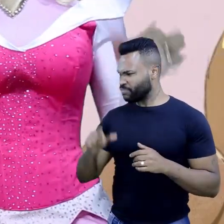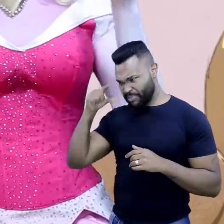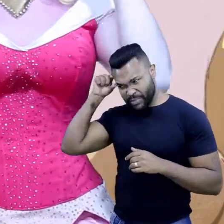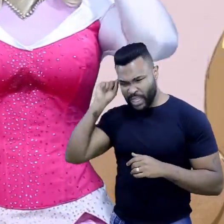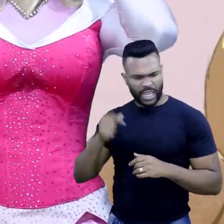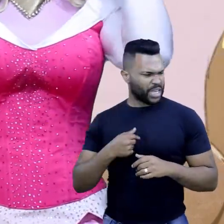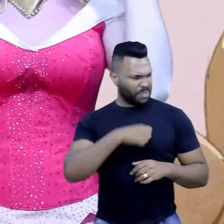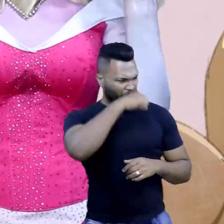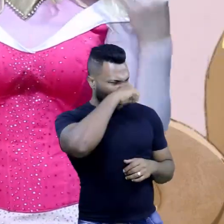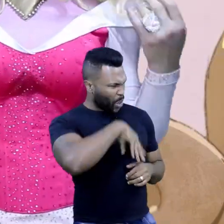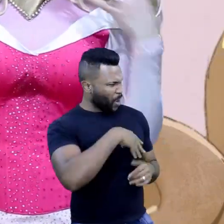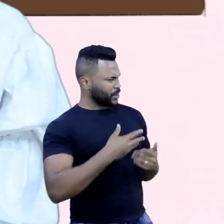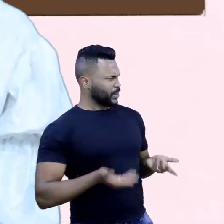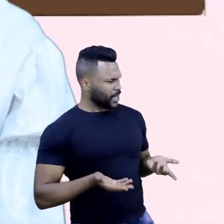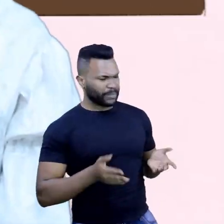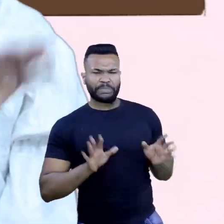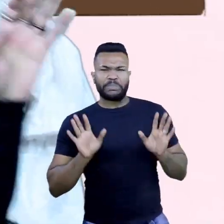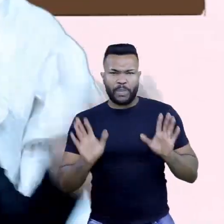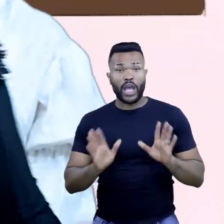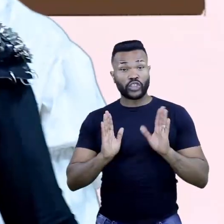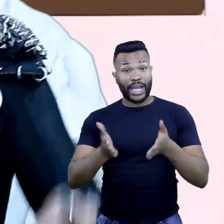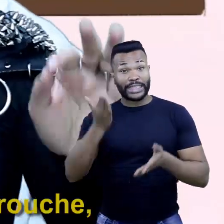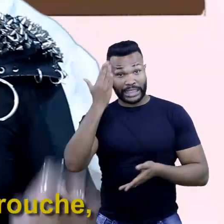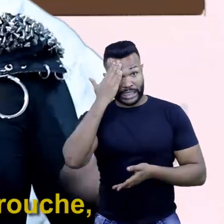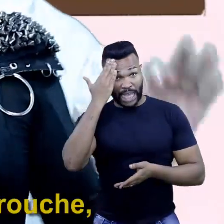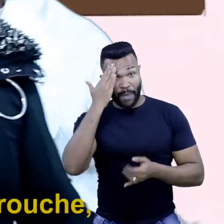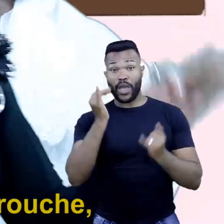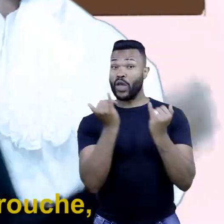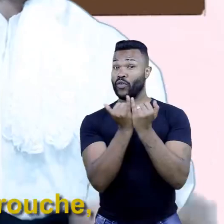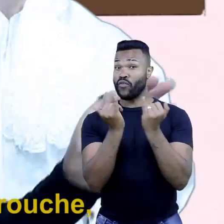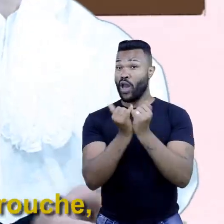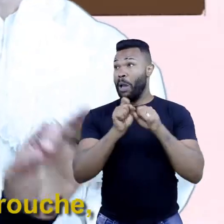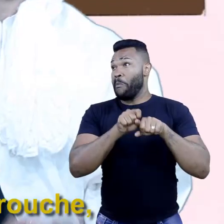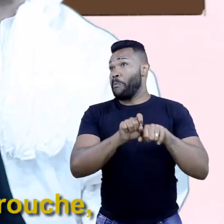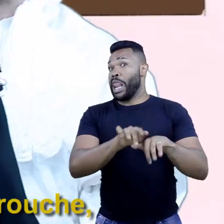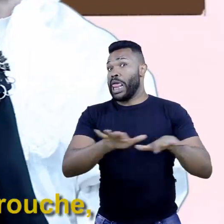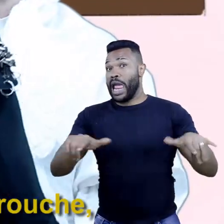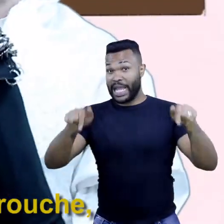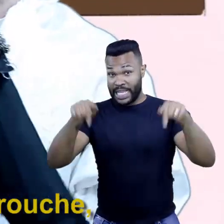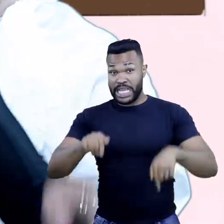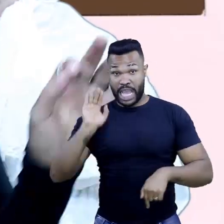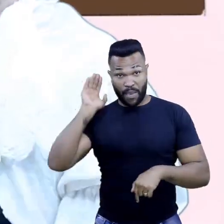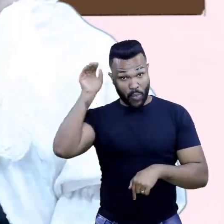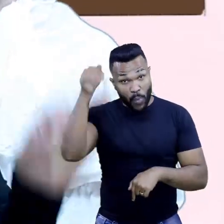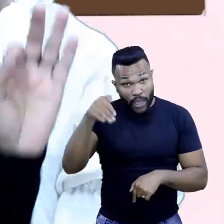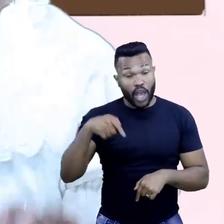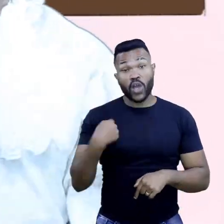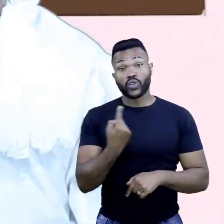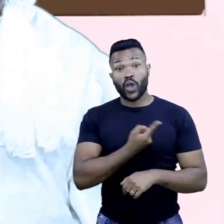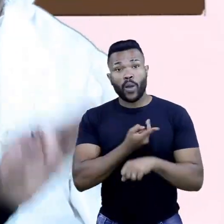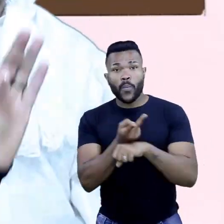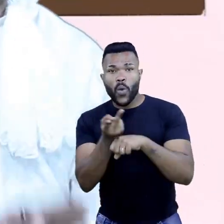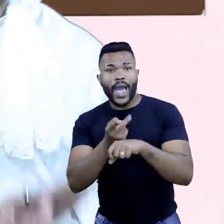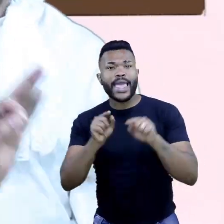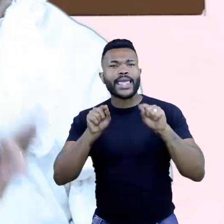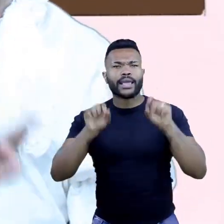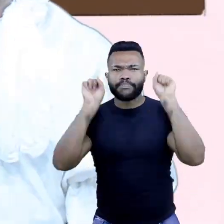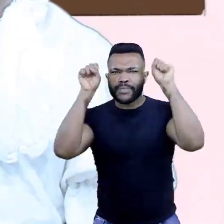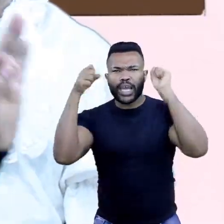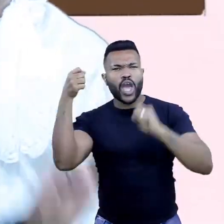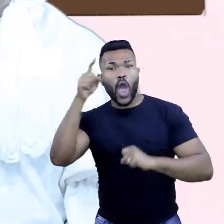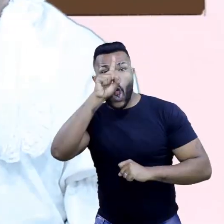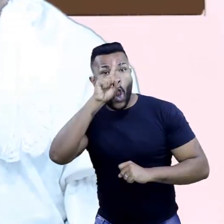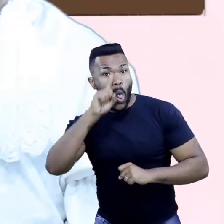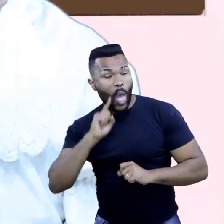Ai, grossa. Bom, como vocês já sabem, né, que a fofoca corre solta aqui no Aroche, nós estamos à procura da Paquita